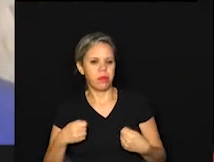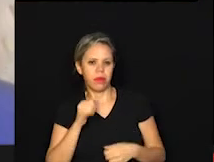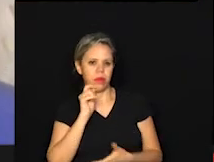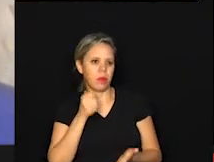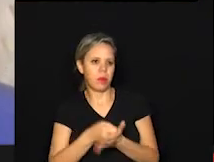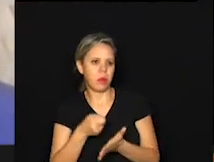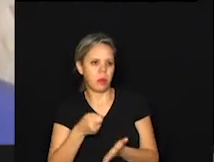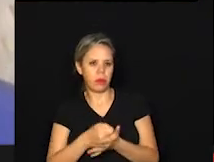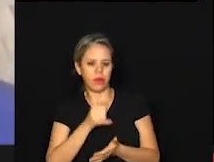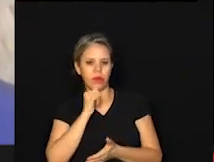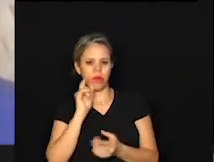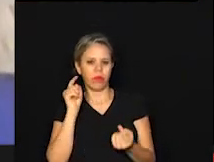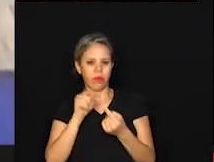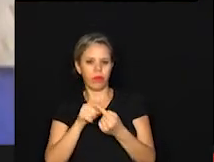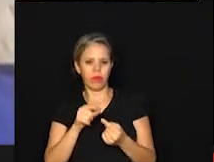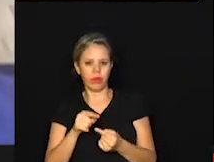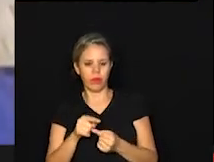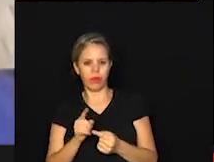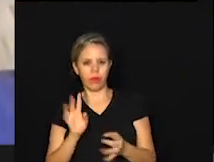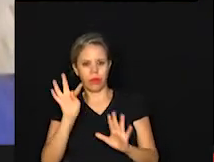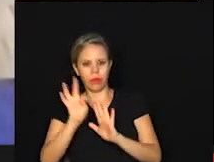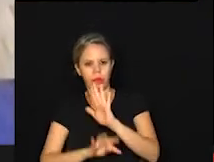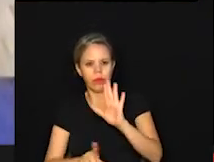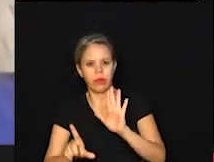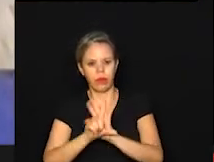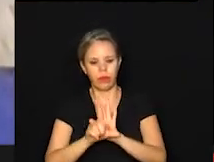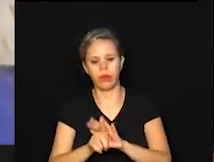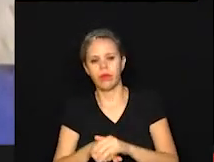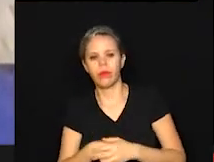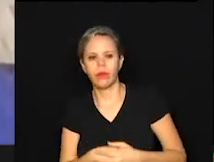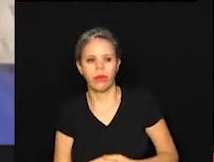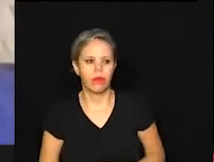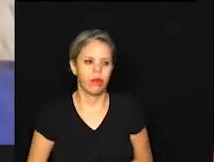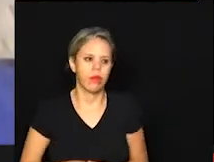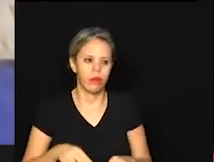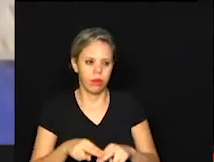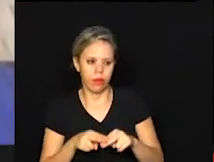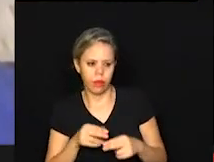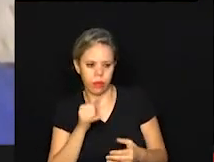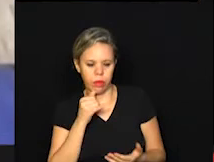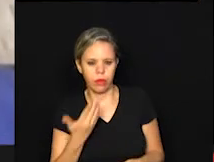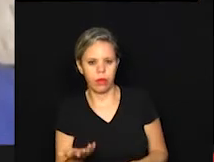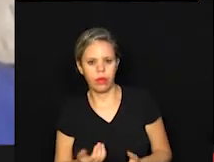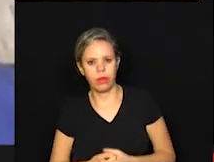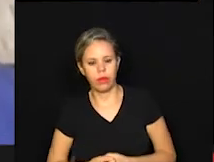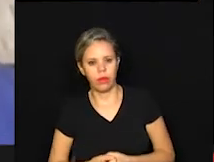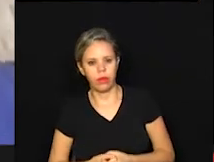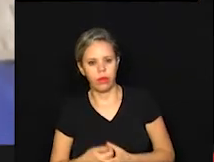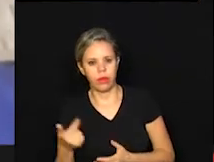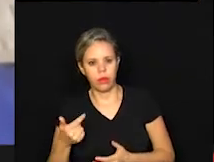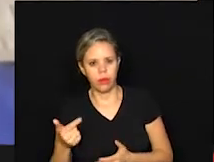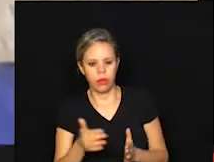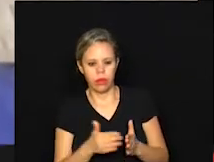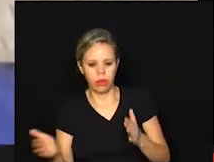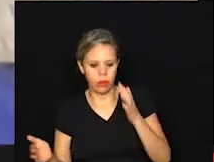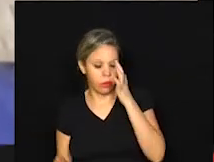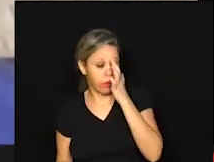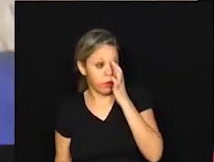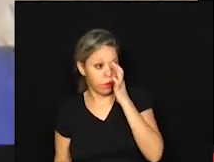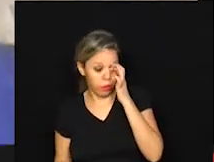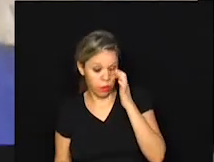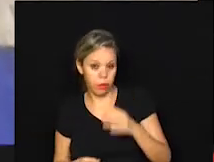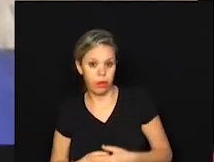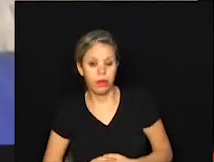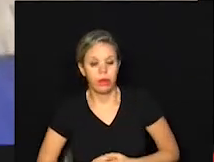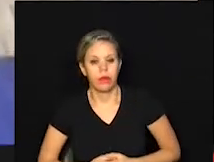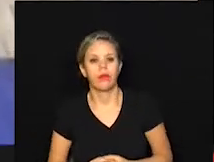ser diretamente no texto da lei. Portanto, é uma segunda fase que, aliás,